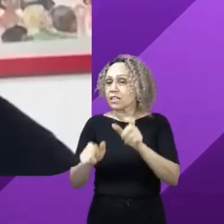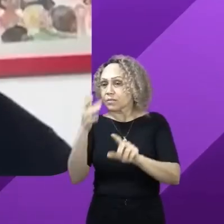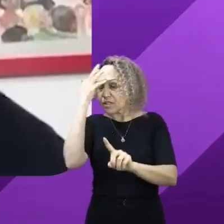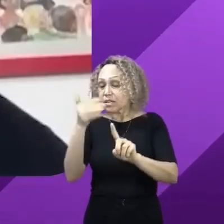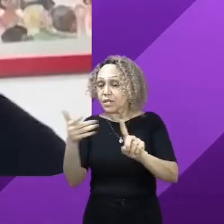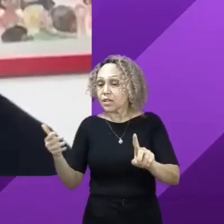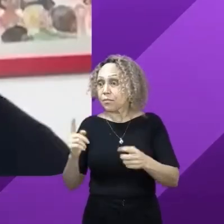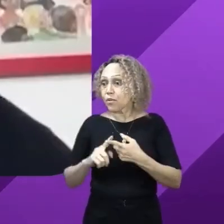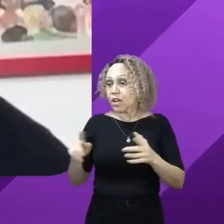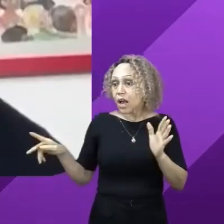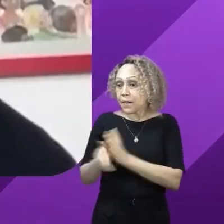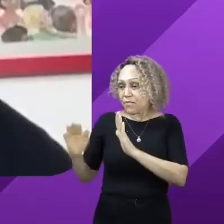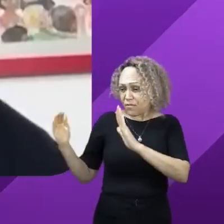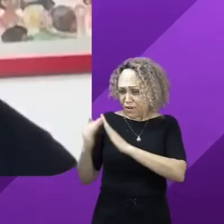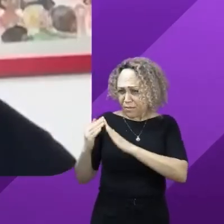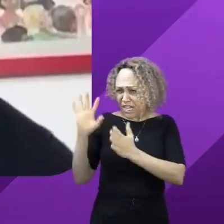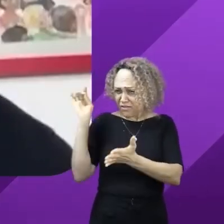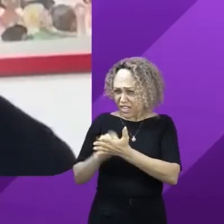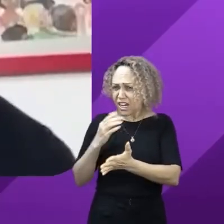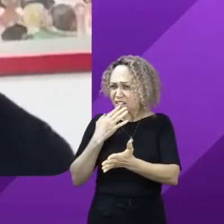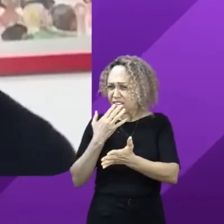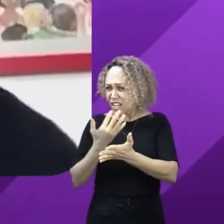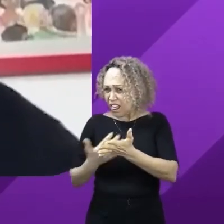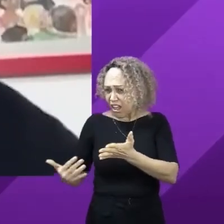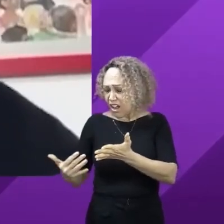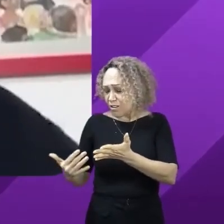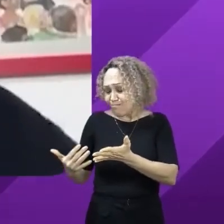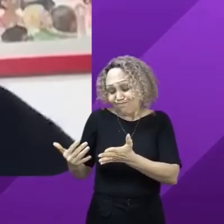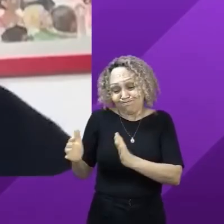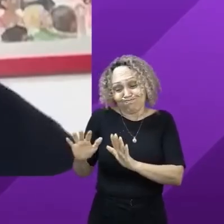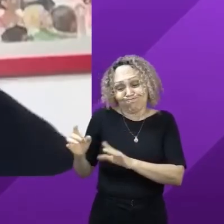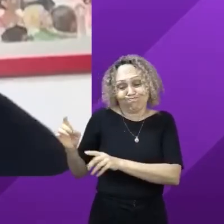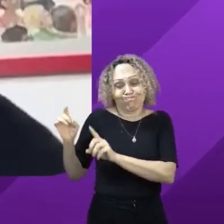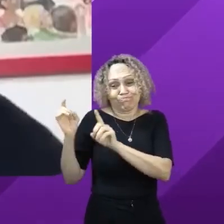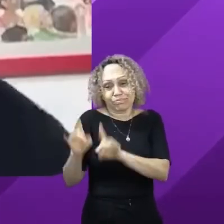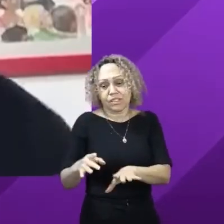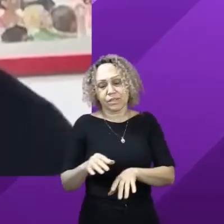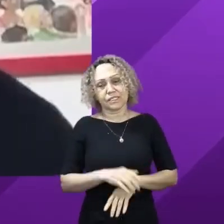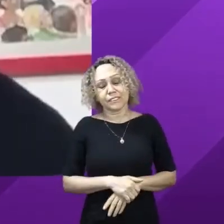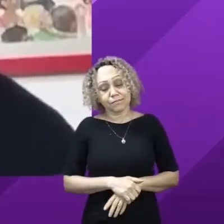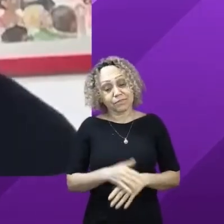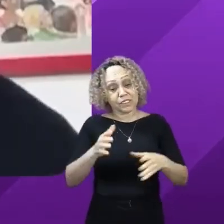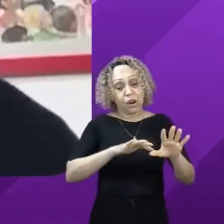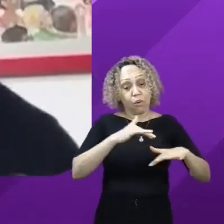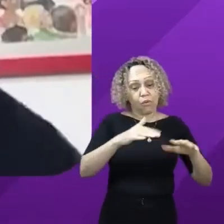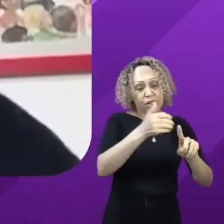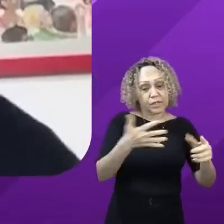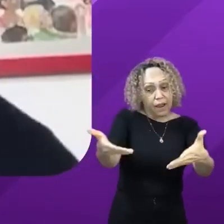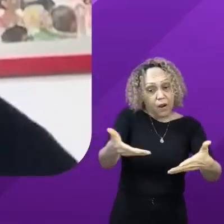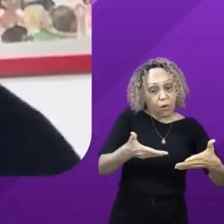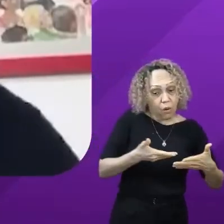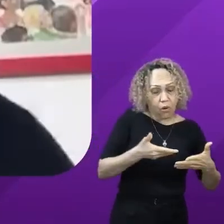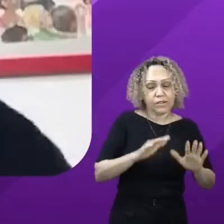coletivo onde a gente tem uma vivência tão grande que acaba se tornando sua principal família. E sua